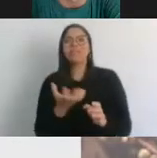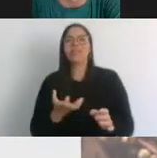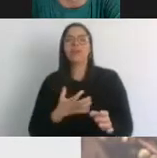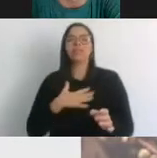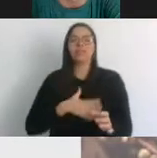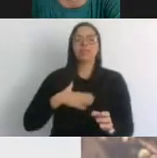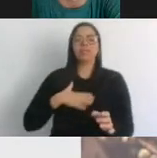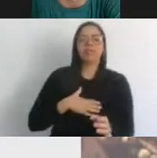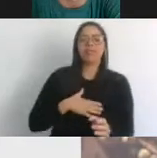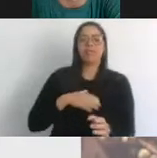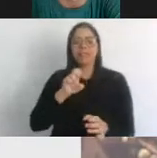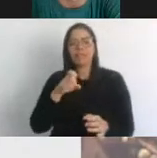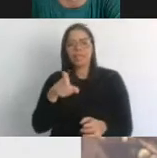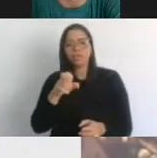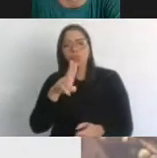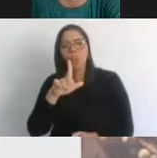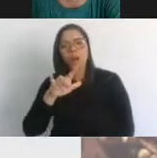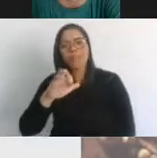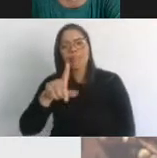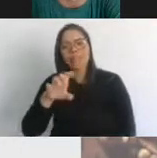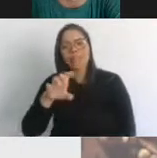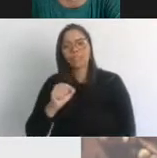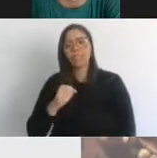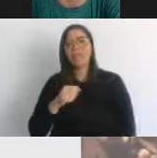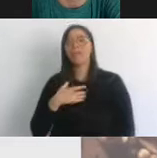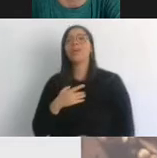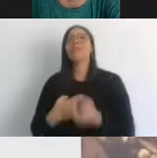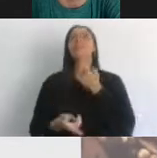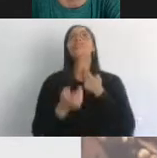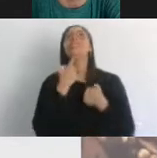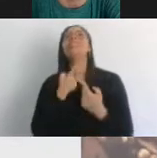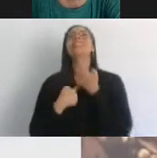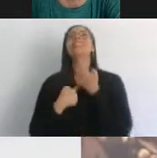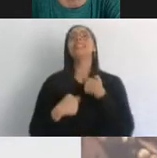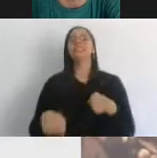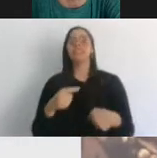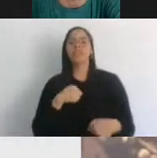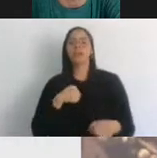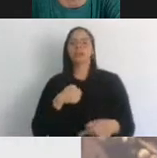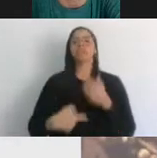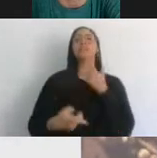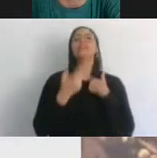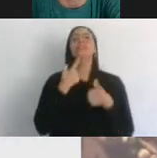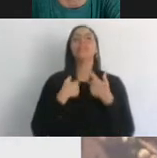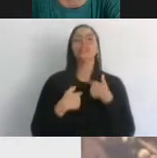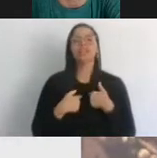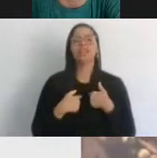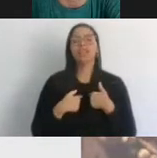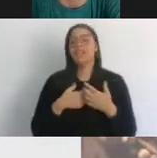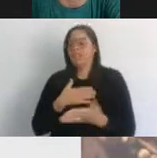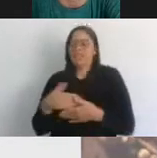sexualidade na verdade tá e sexualidade aqui gente no campo do desejo no campo de ser desejada é independente